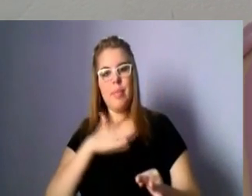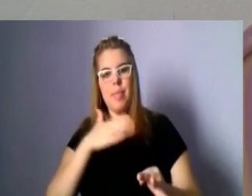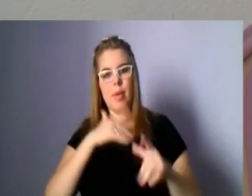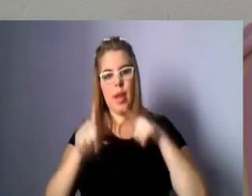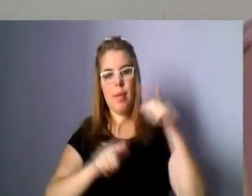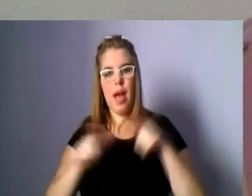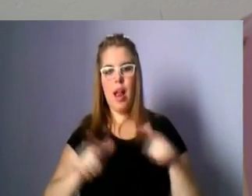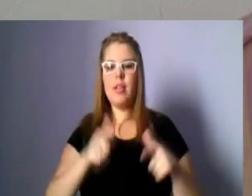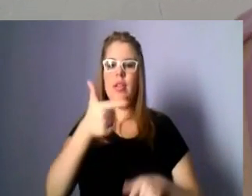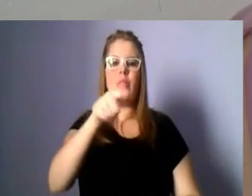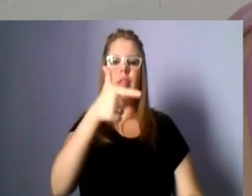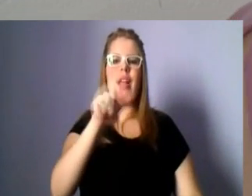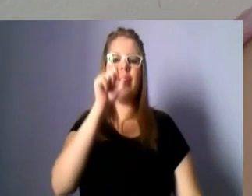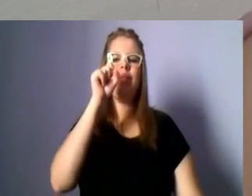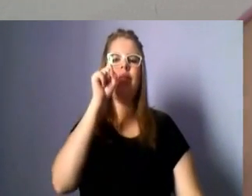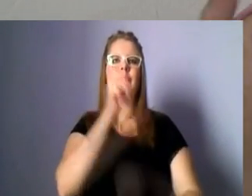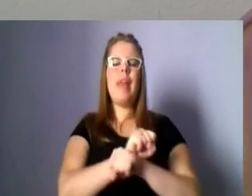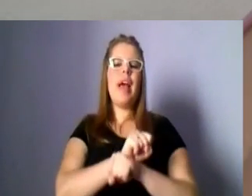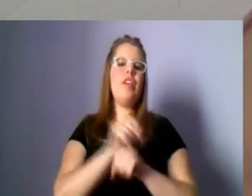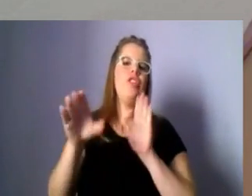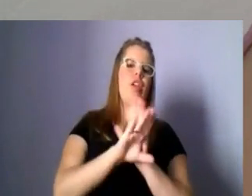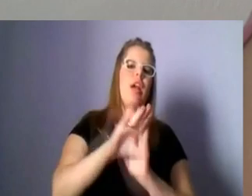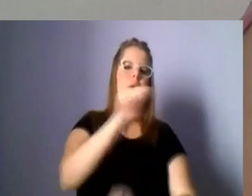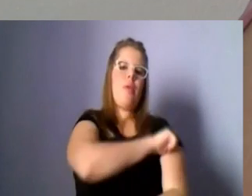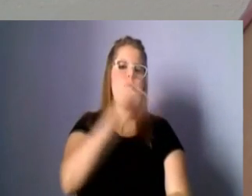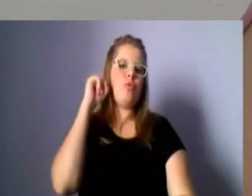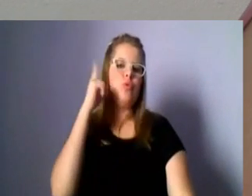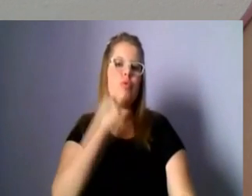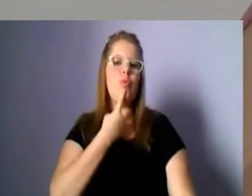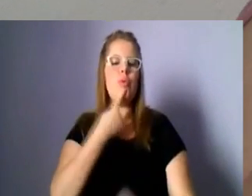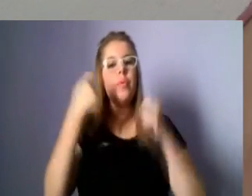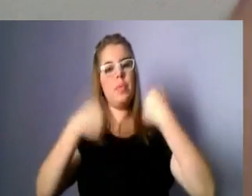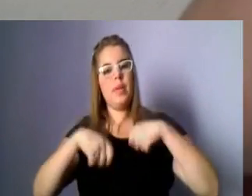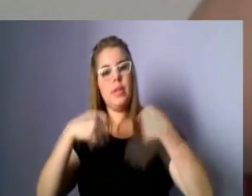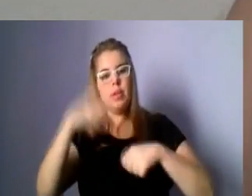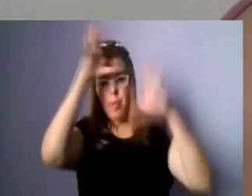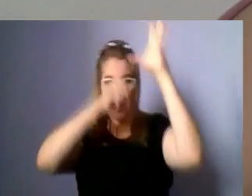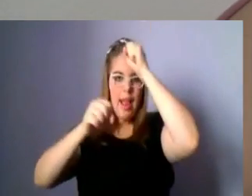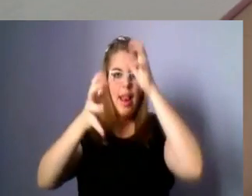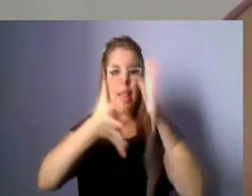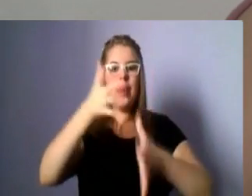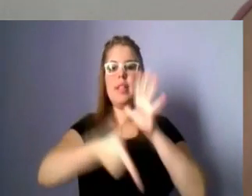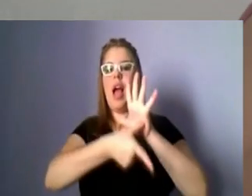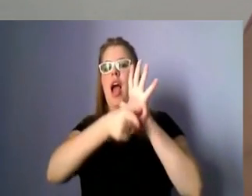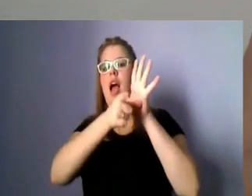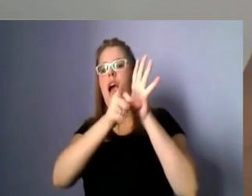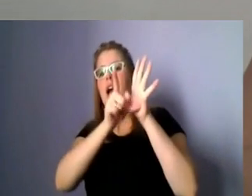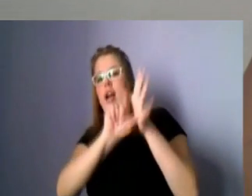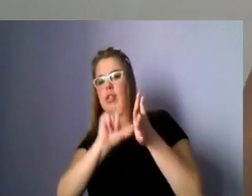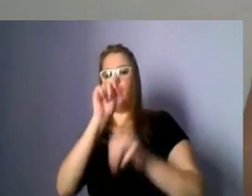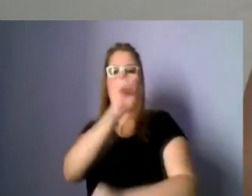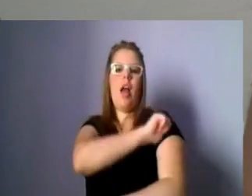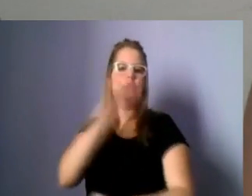ao meu trabalho, eu não tenho que esperar chegar ao surdo para eu aprender Libras. Eu já tenho